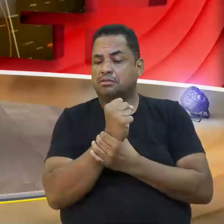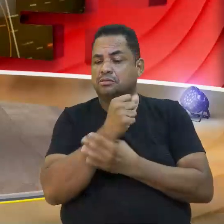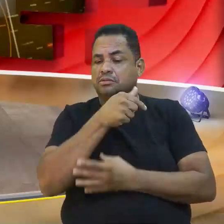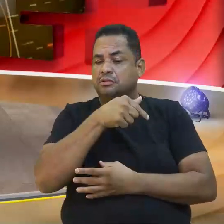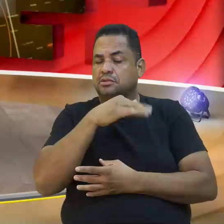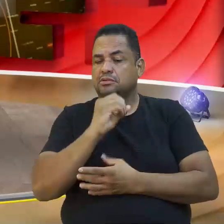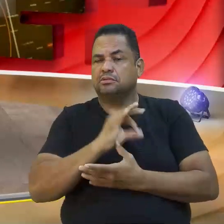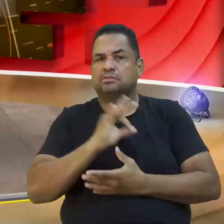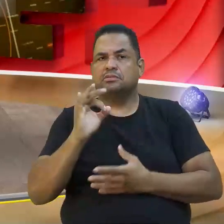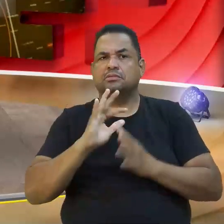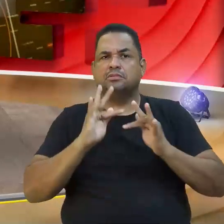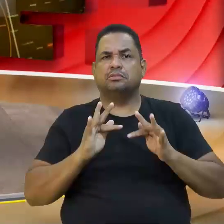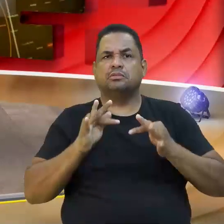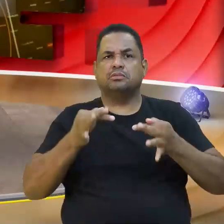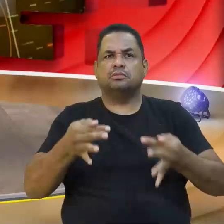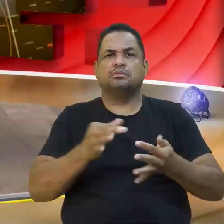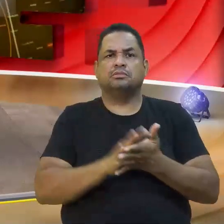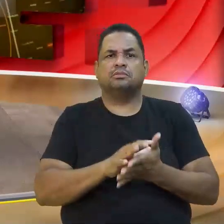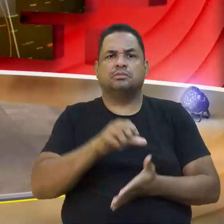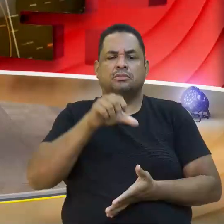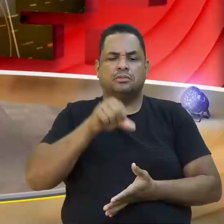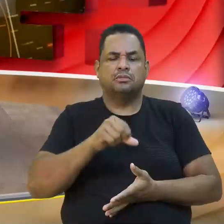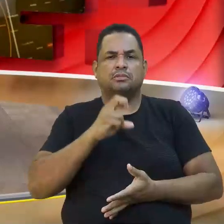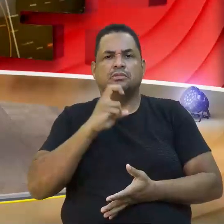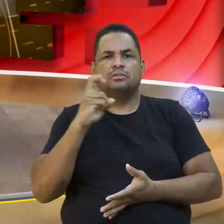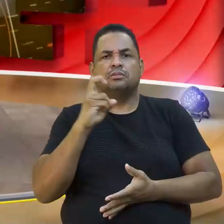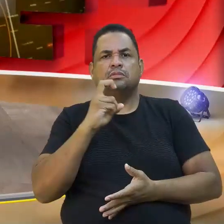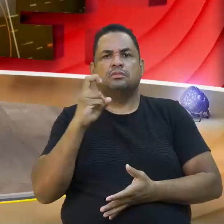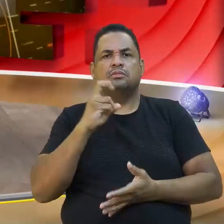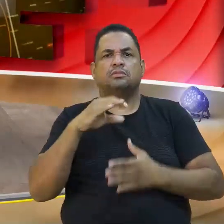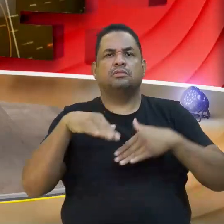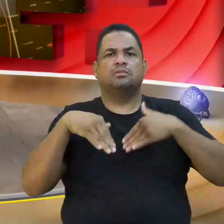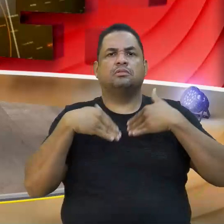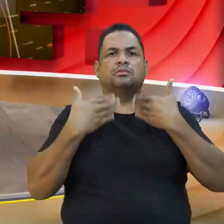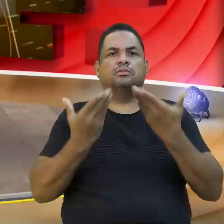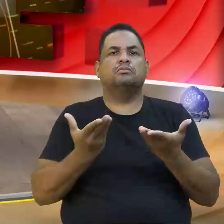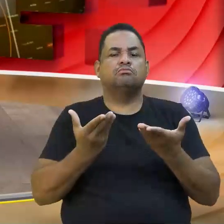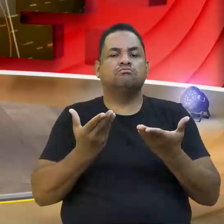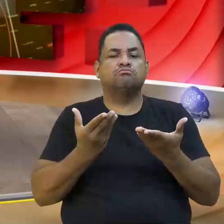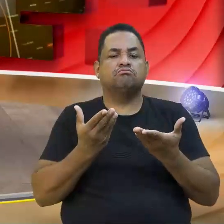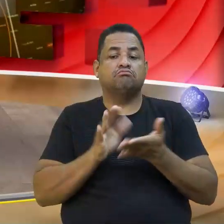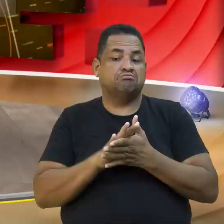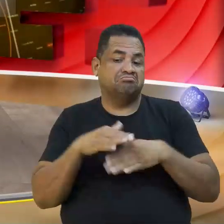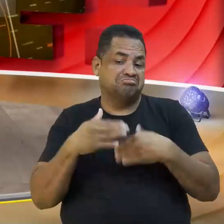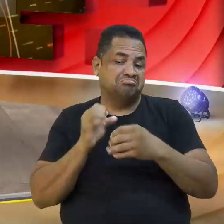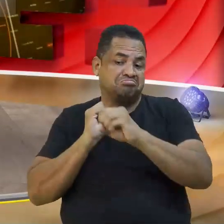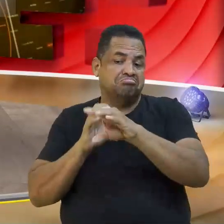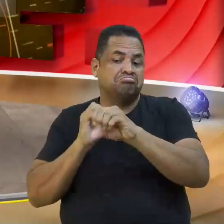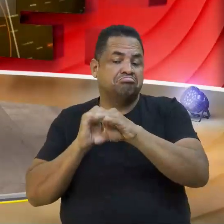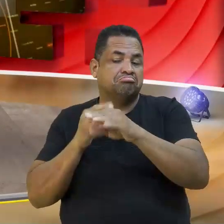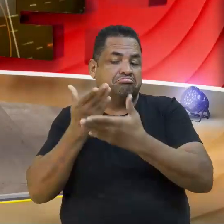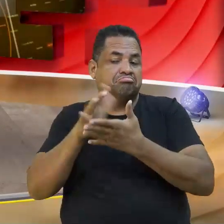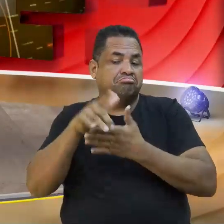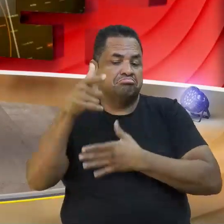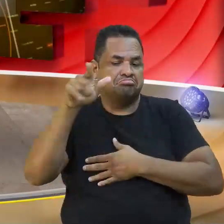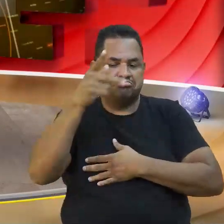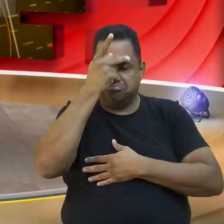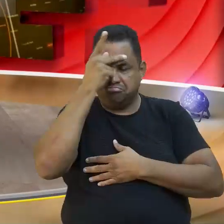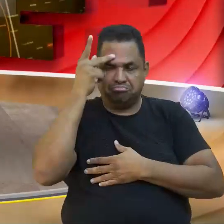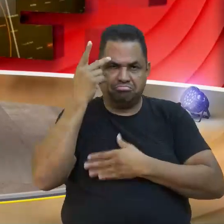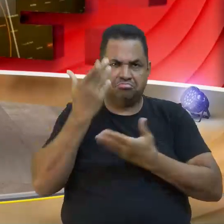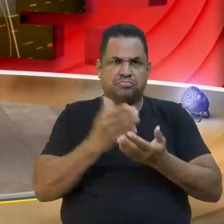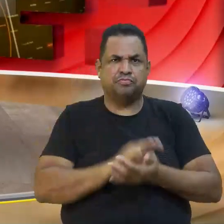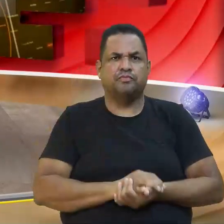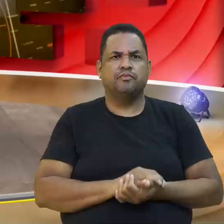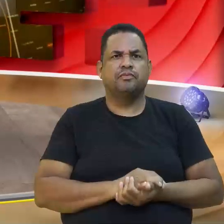para finalizar, 95% quando a gente ensina os outros. Então é por isso que às